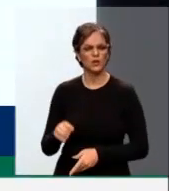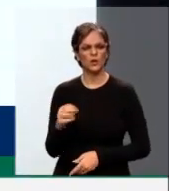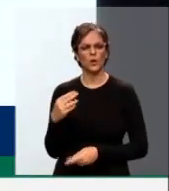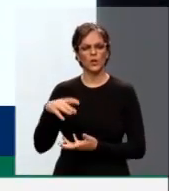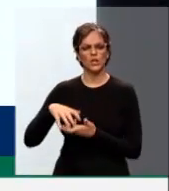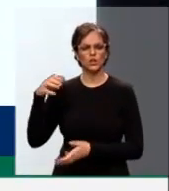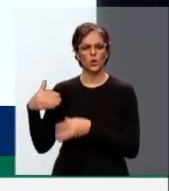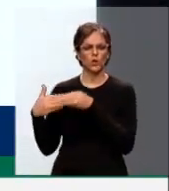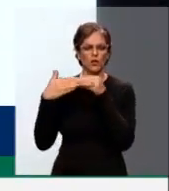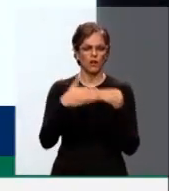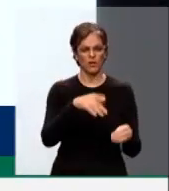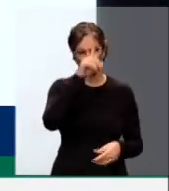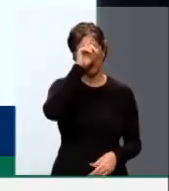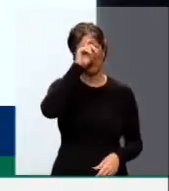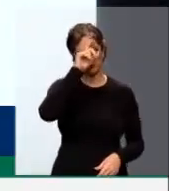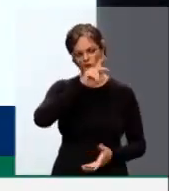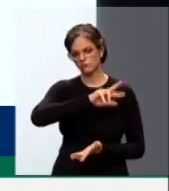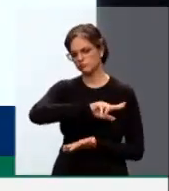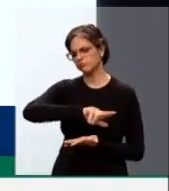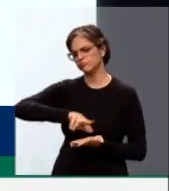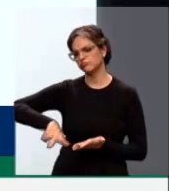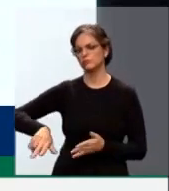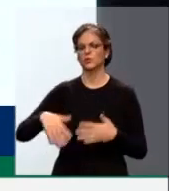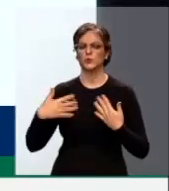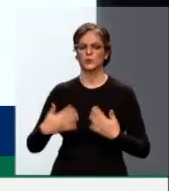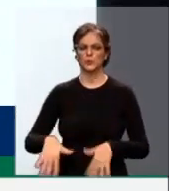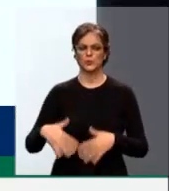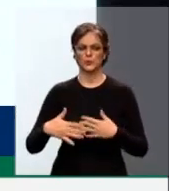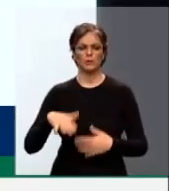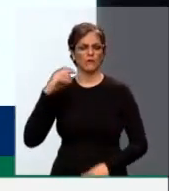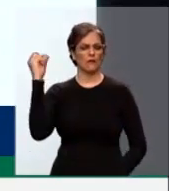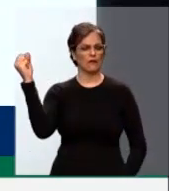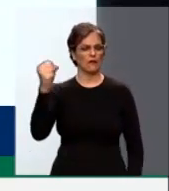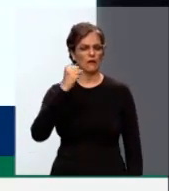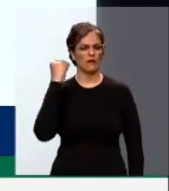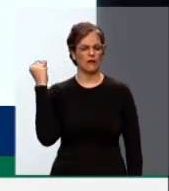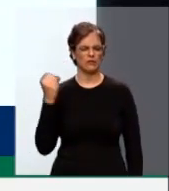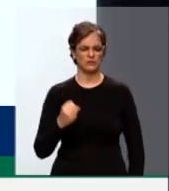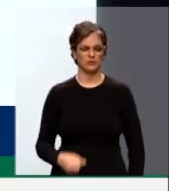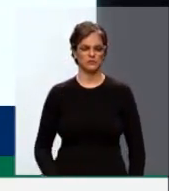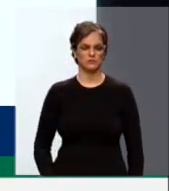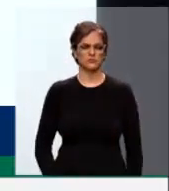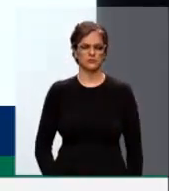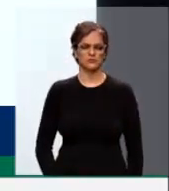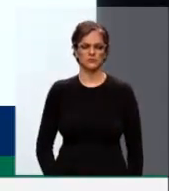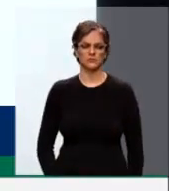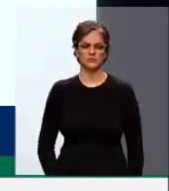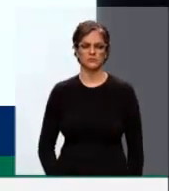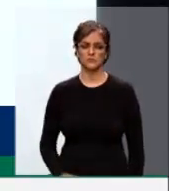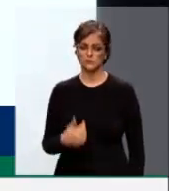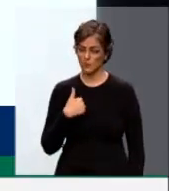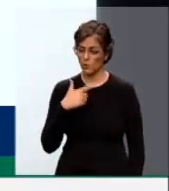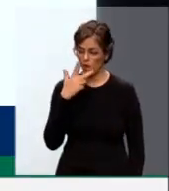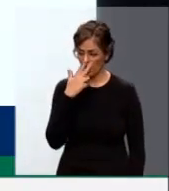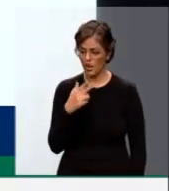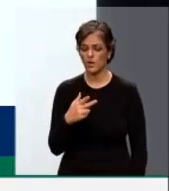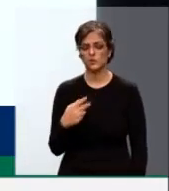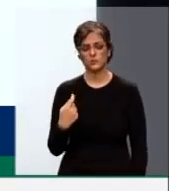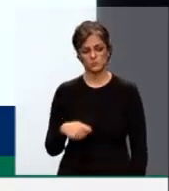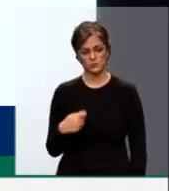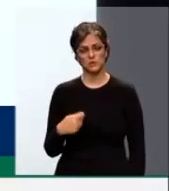idoso no hospital. Então, é um quadro muito, muito grave. Eu acho que a gente precisa afirmar que o